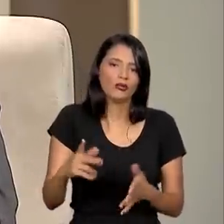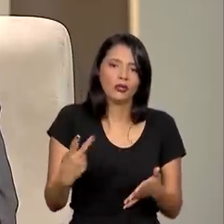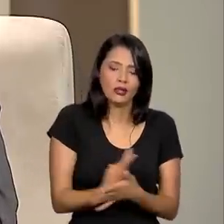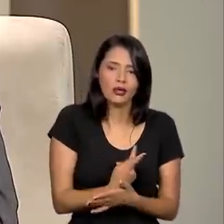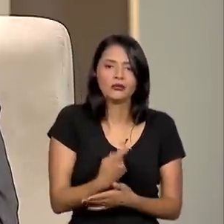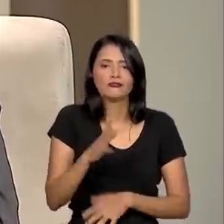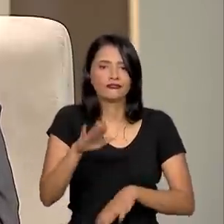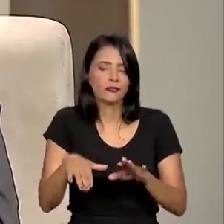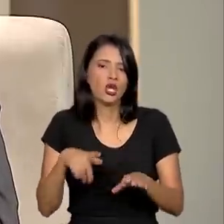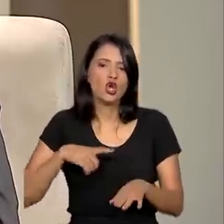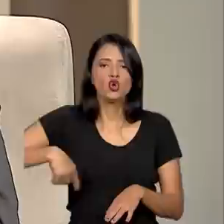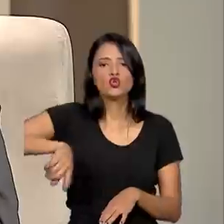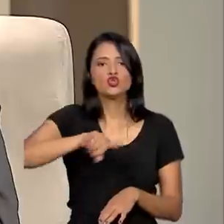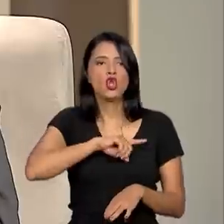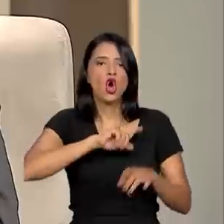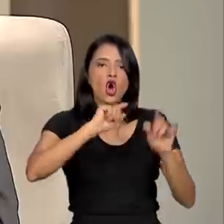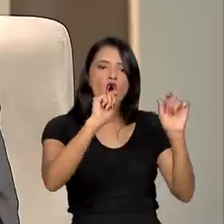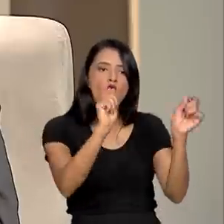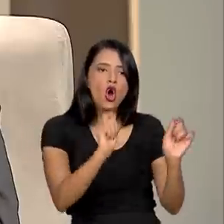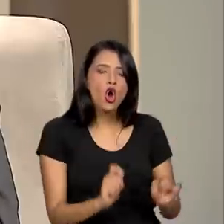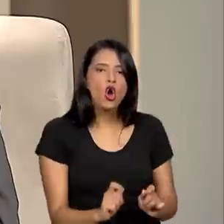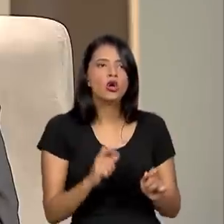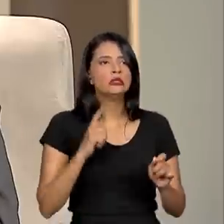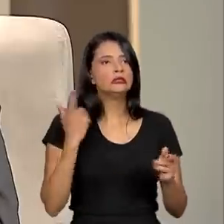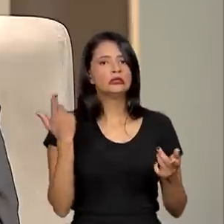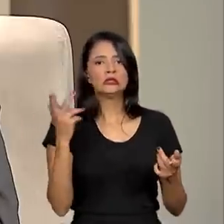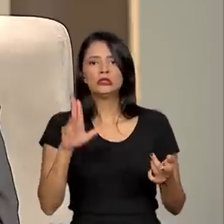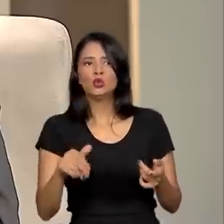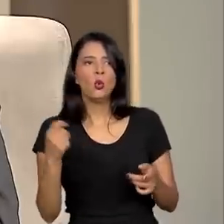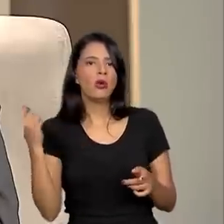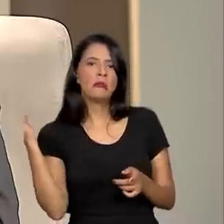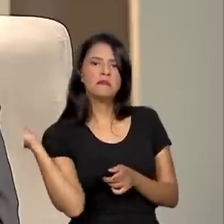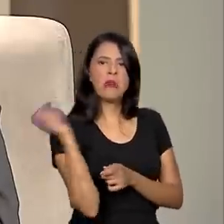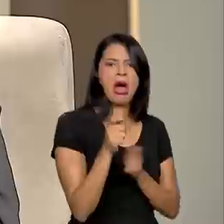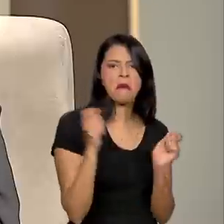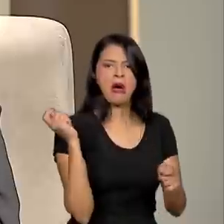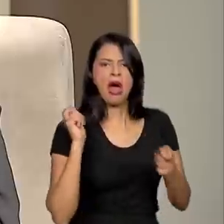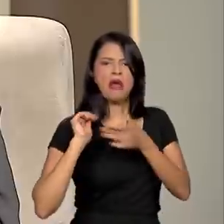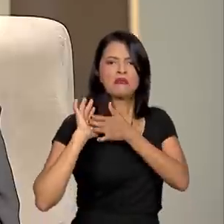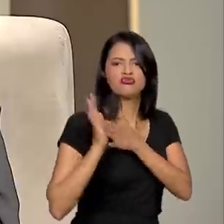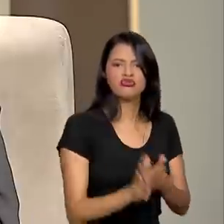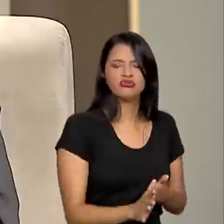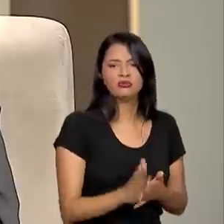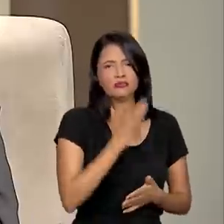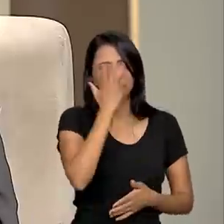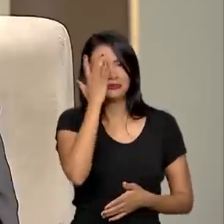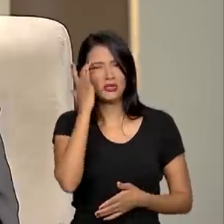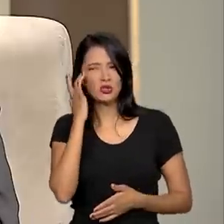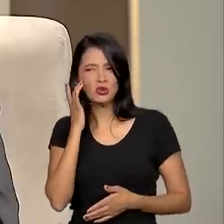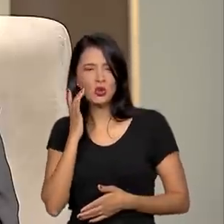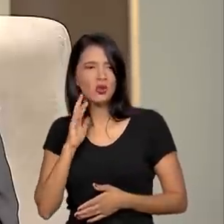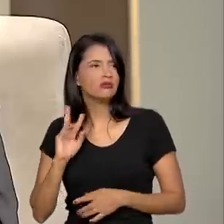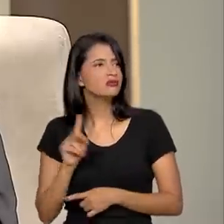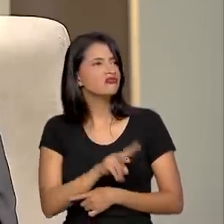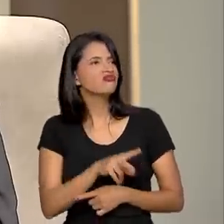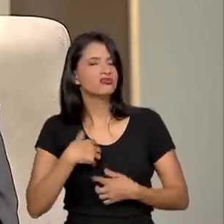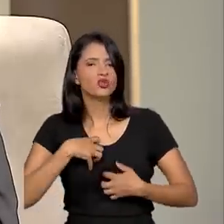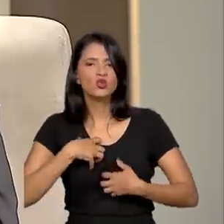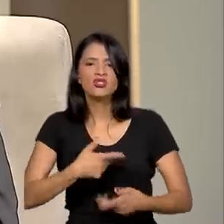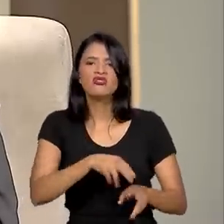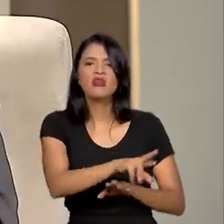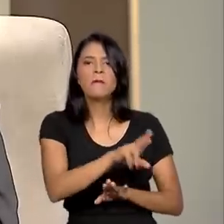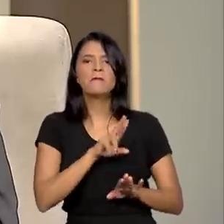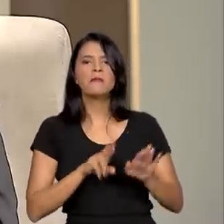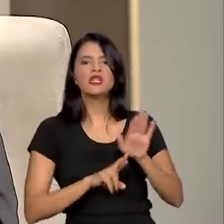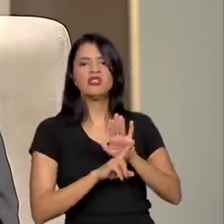Os nossos monumentos nunca foram tanto depredados, vilipendiados. As pessoas não se sentem mais representadas por